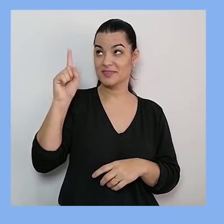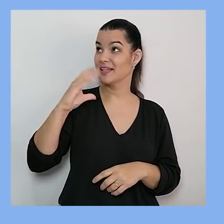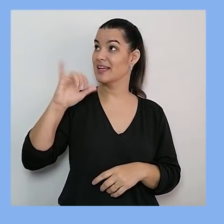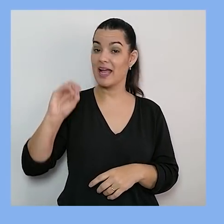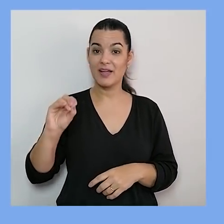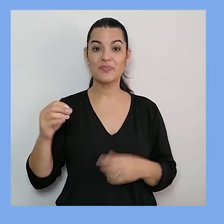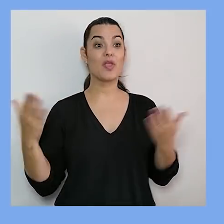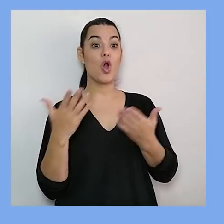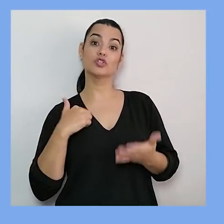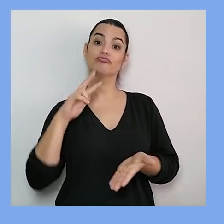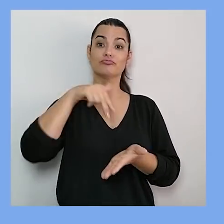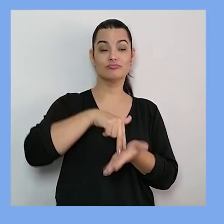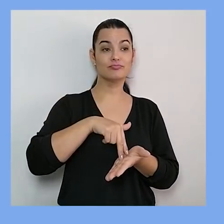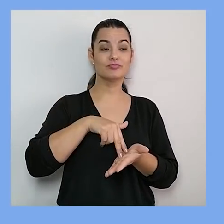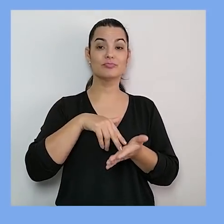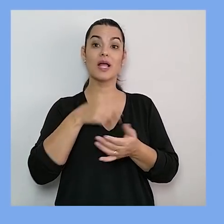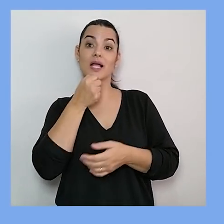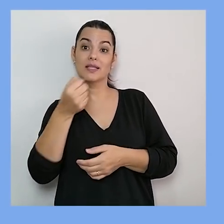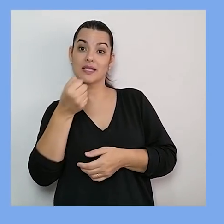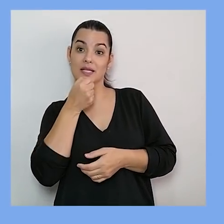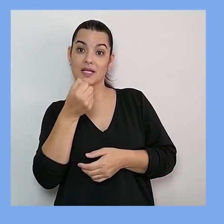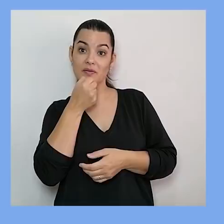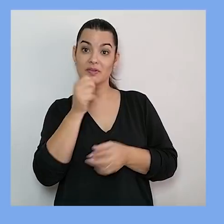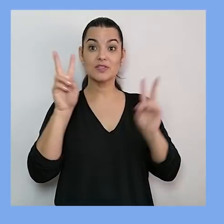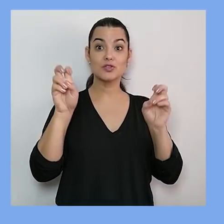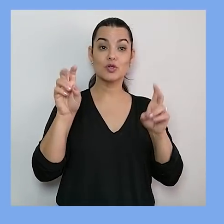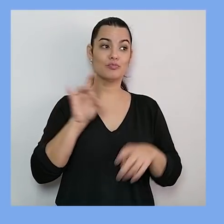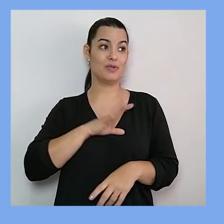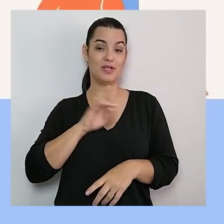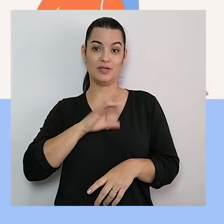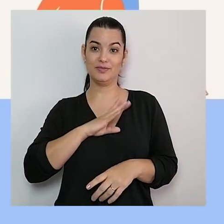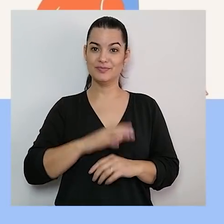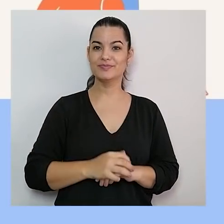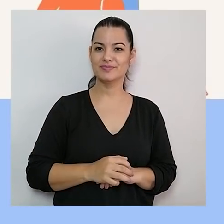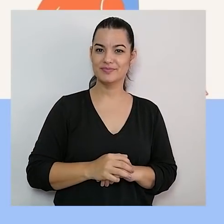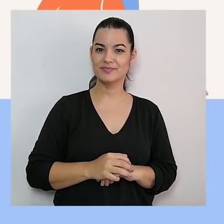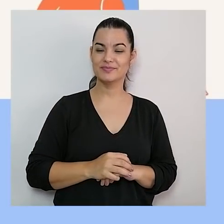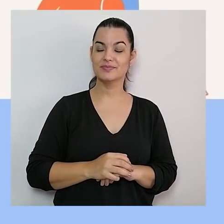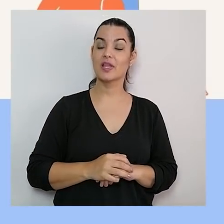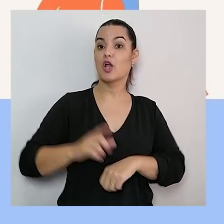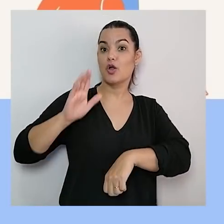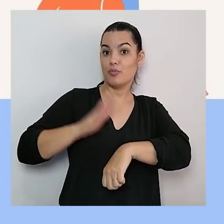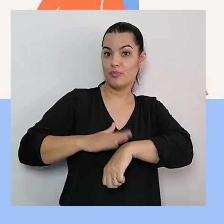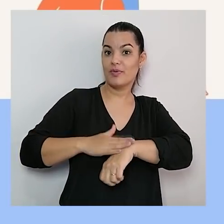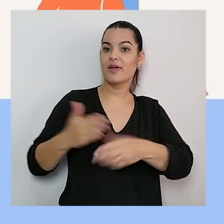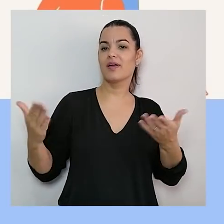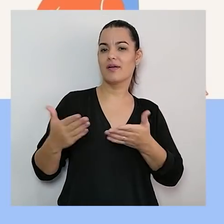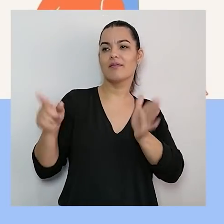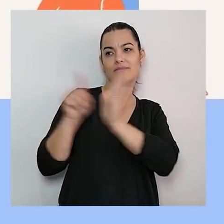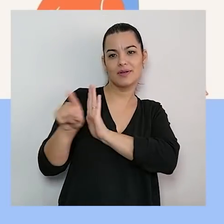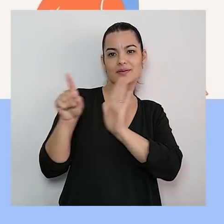Caio? Hoje eu estou aqui para fazer uma entrevista do medo. Chegou o momento de fazer